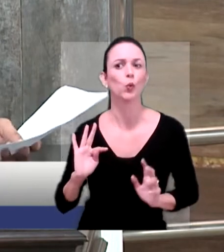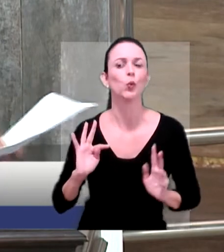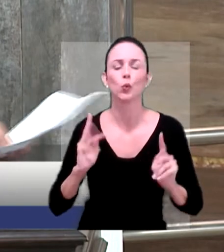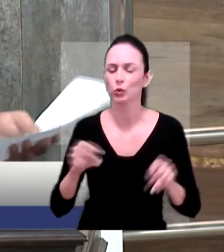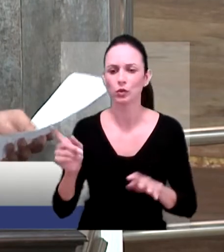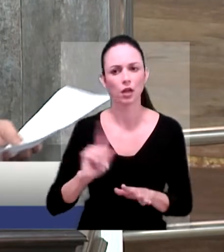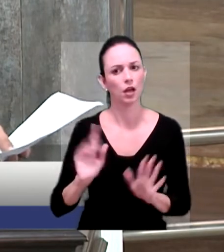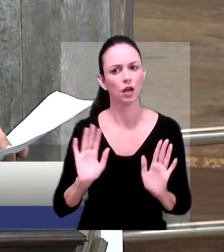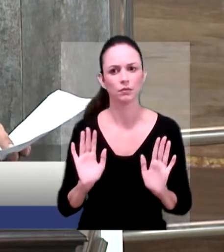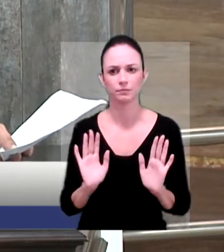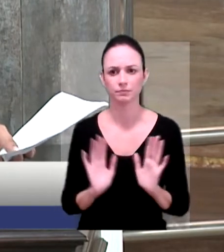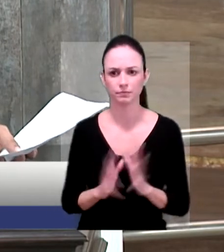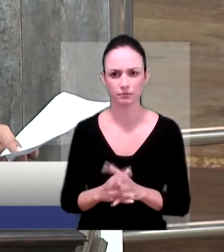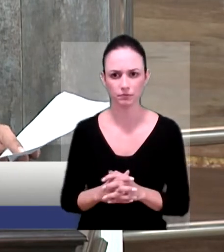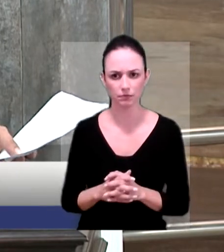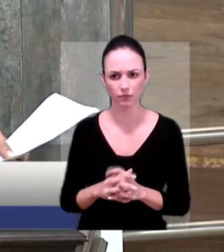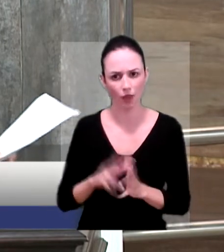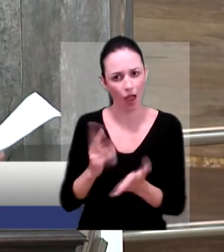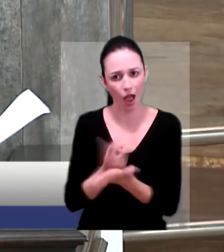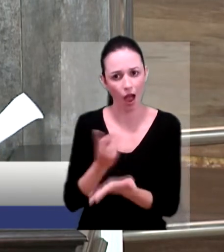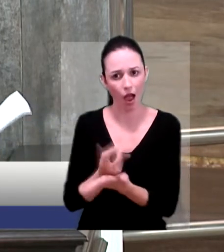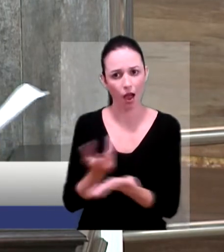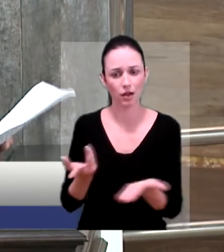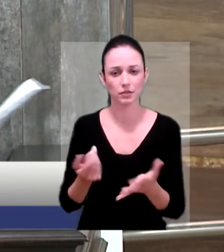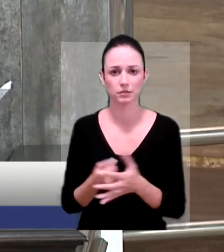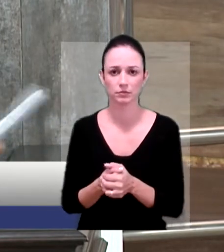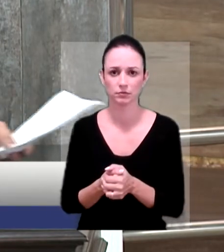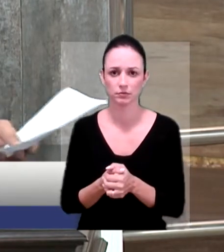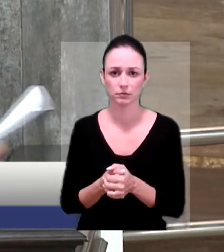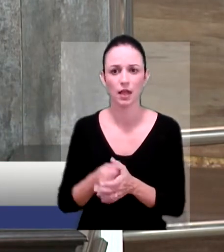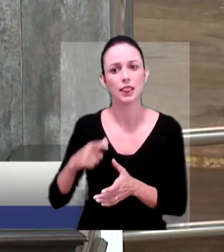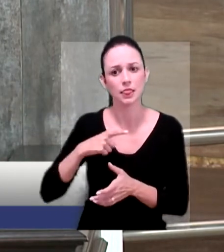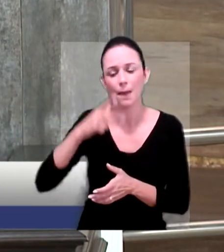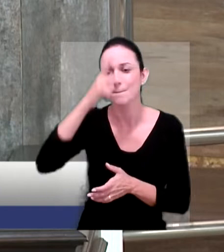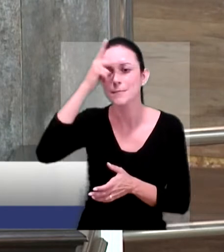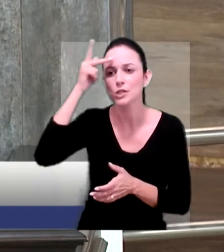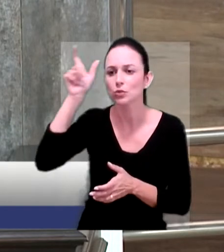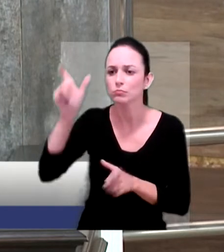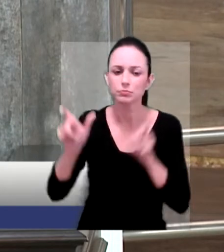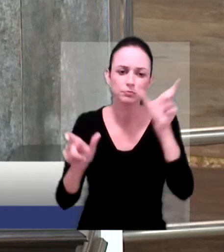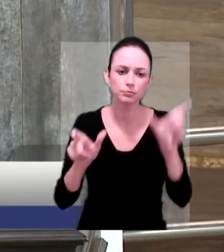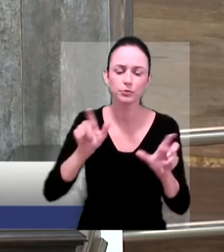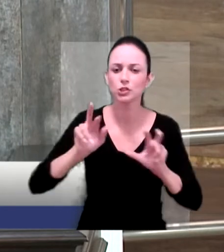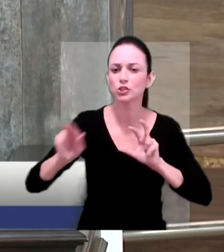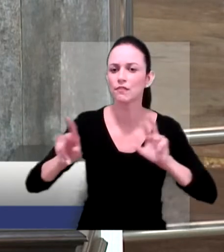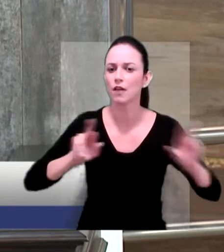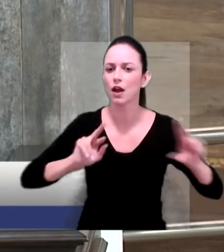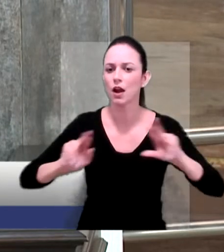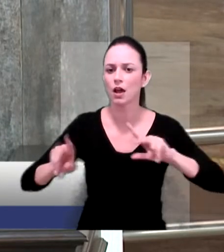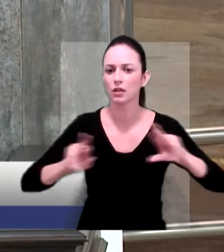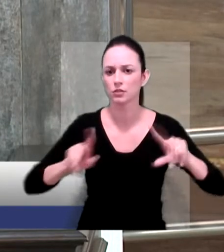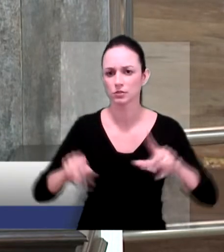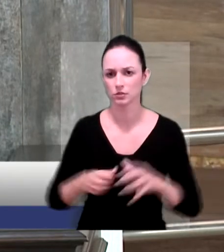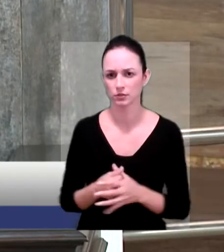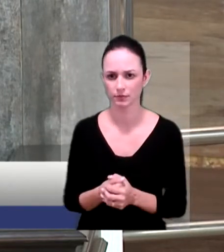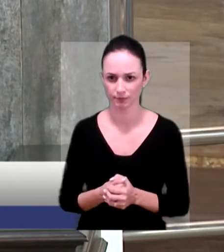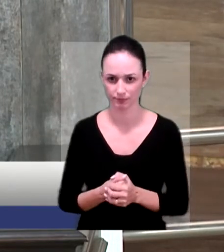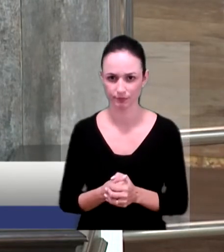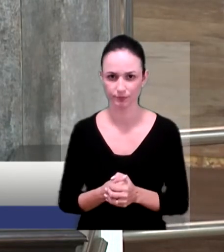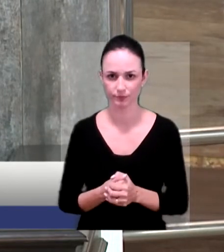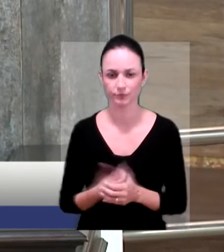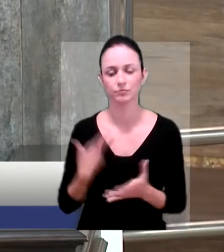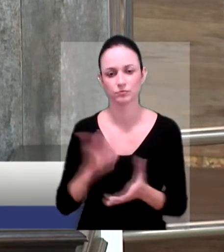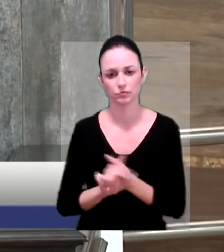é errado. Tem pessoas diferentes em todos os setores. Então eu gostaria de parabenizar mais uma